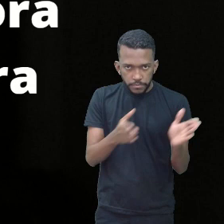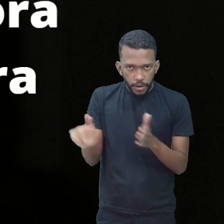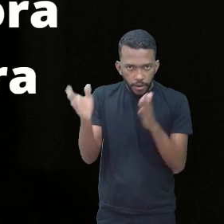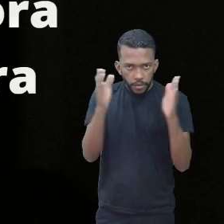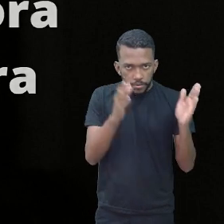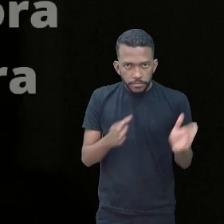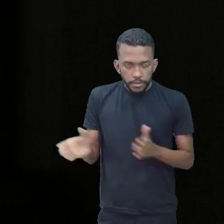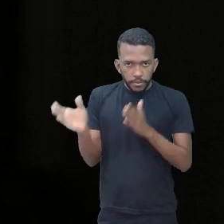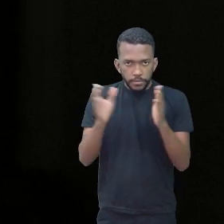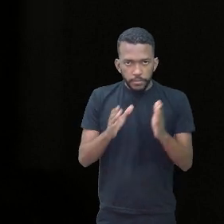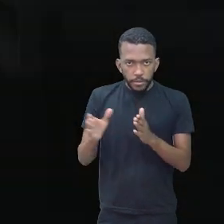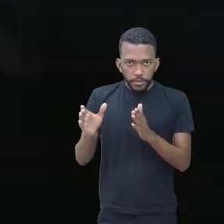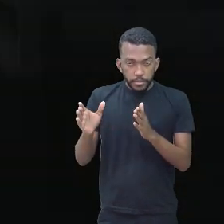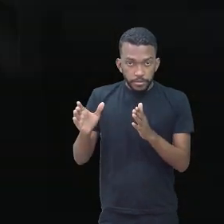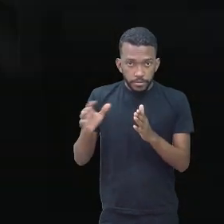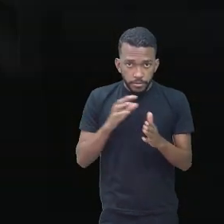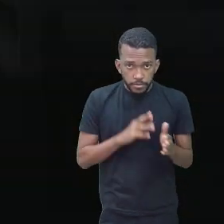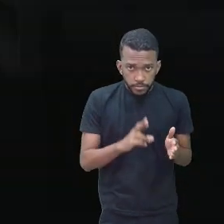De que apavora,